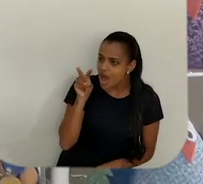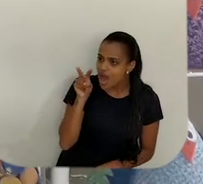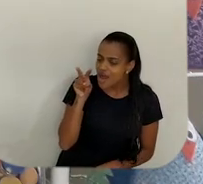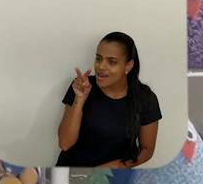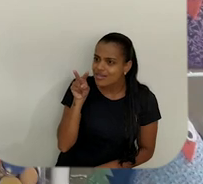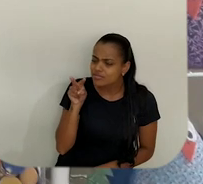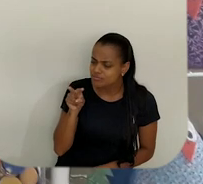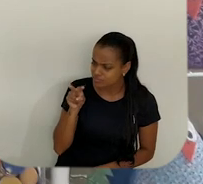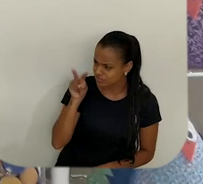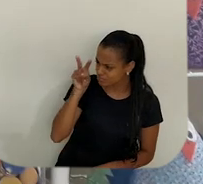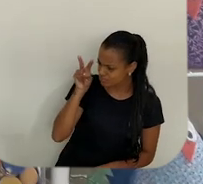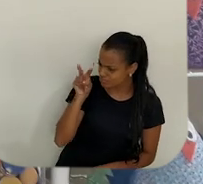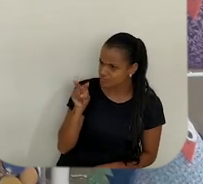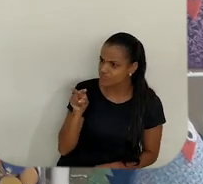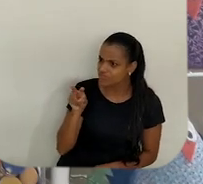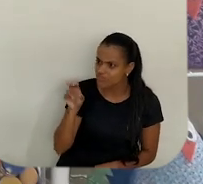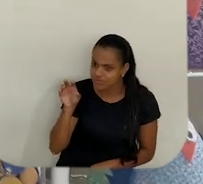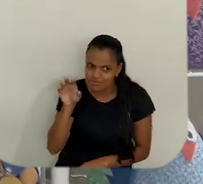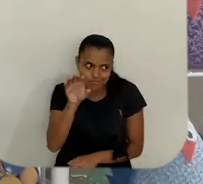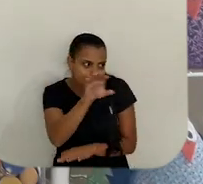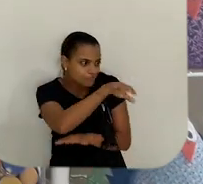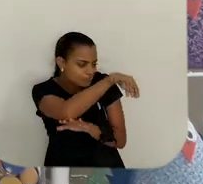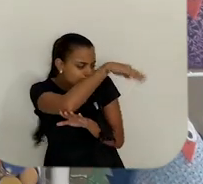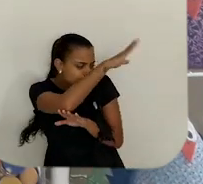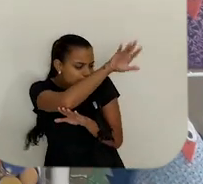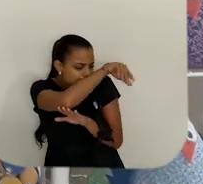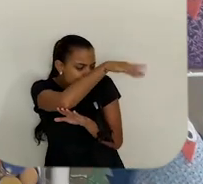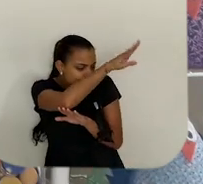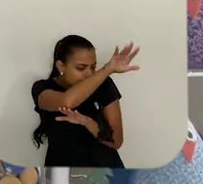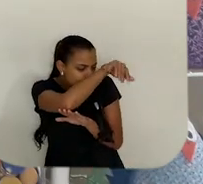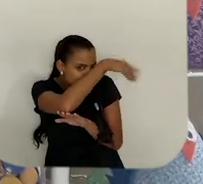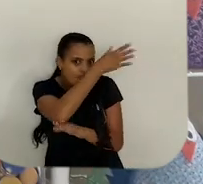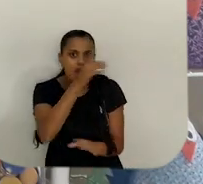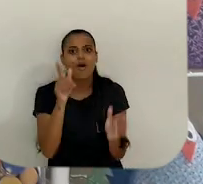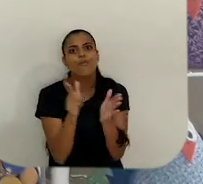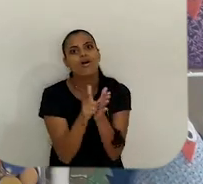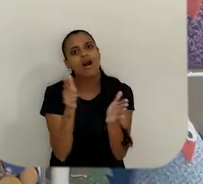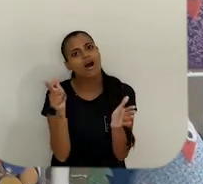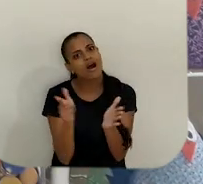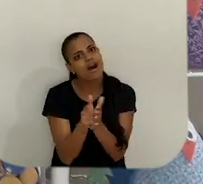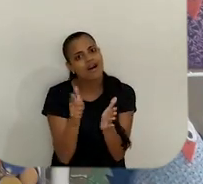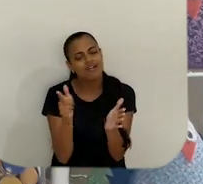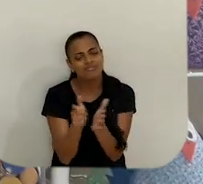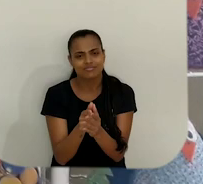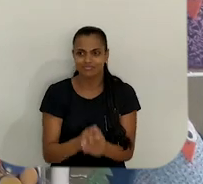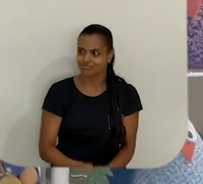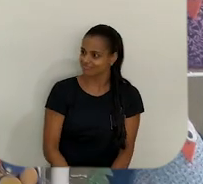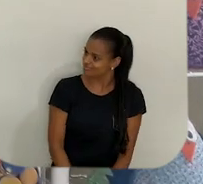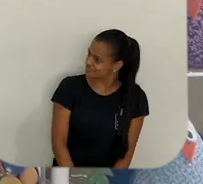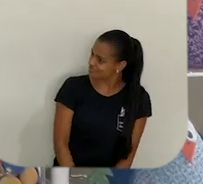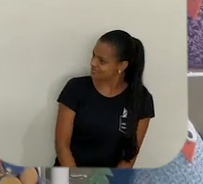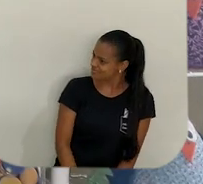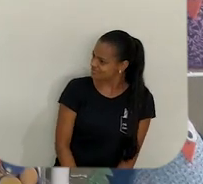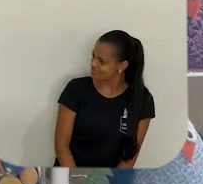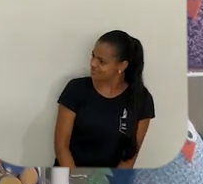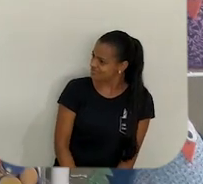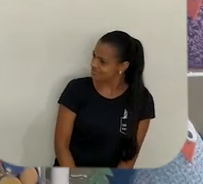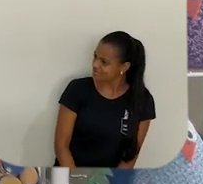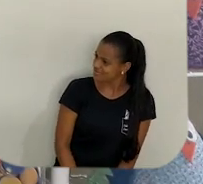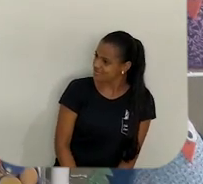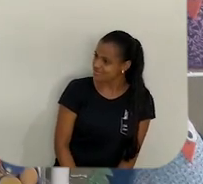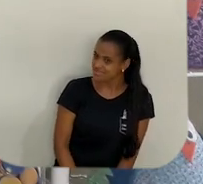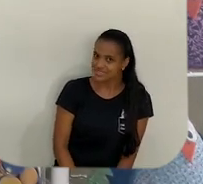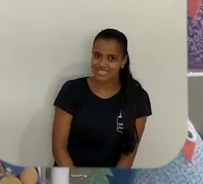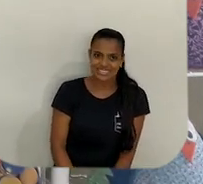e de repente ele viu uma elefante tinha de rolo de